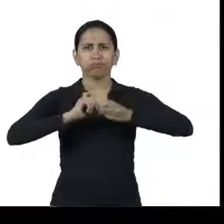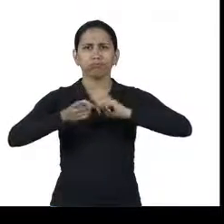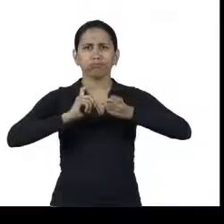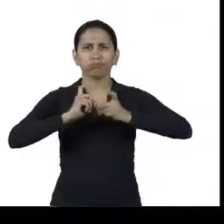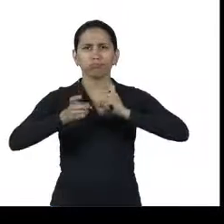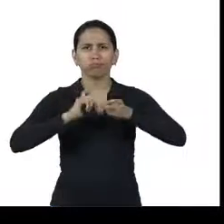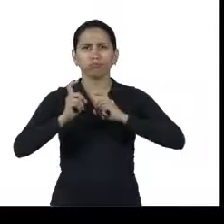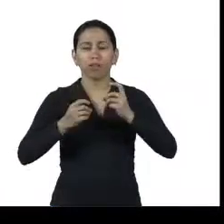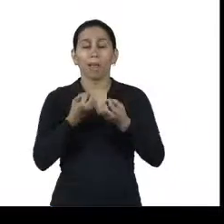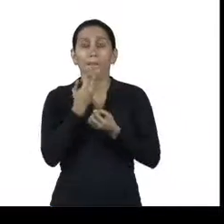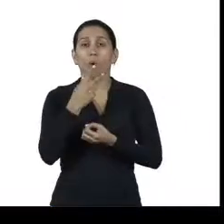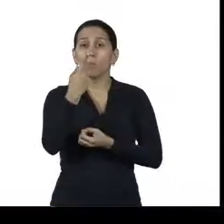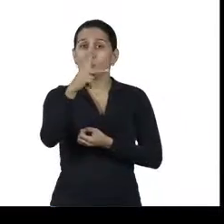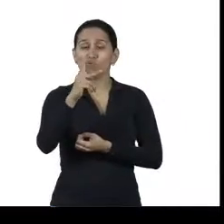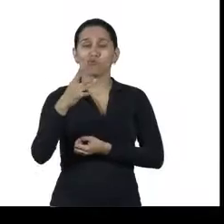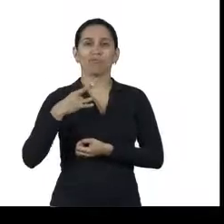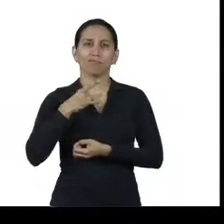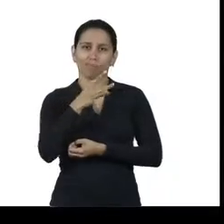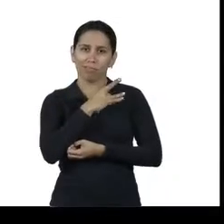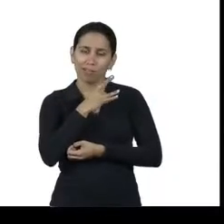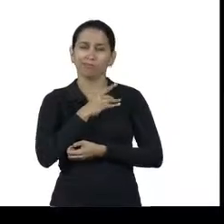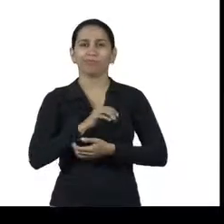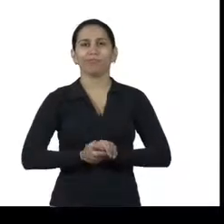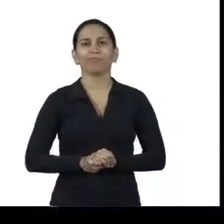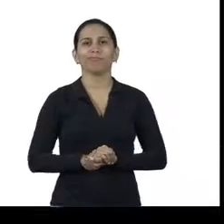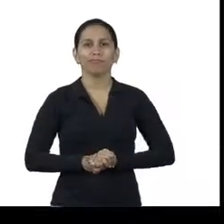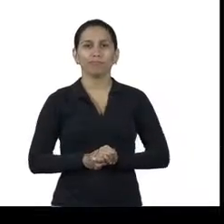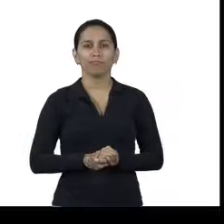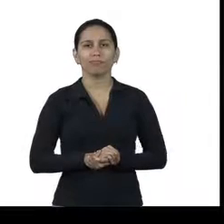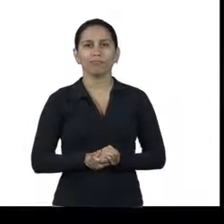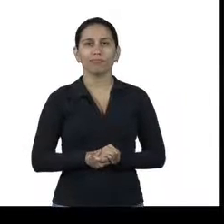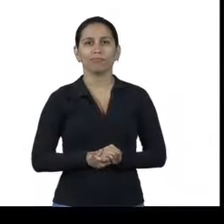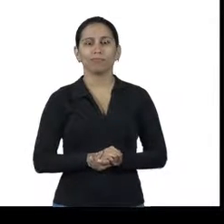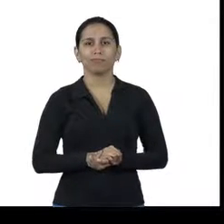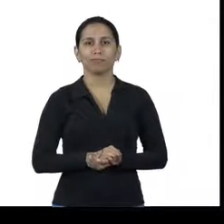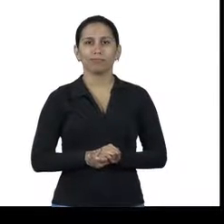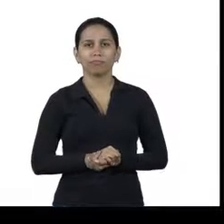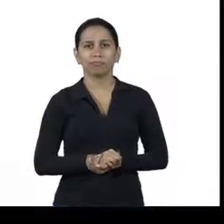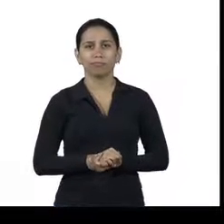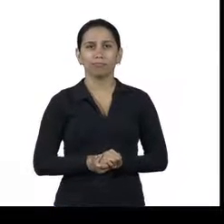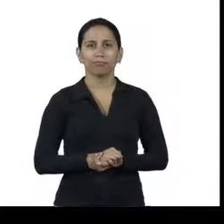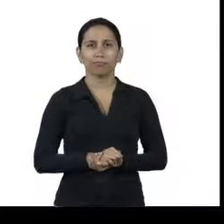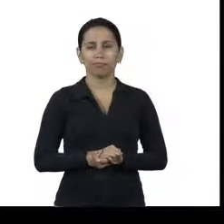na saúde do trabalhador. Na tela de transição, o título, proteção coletiva.